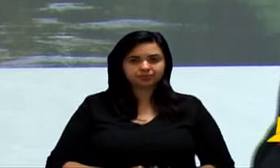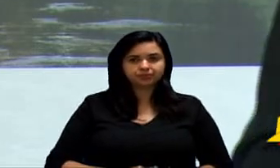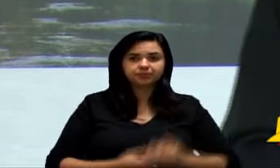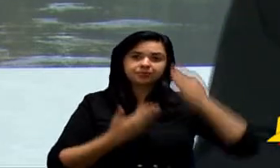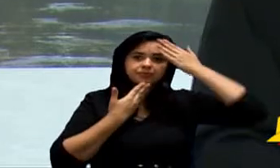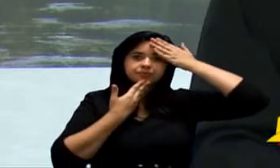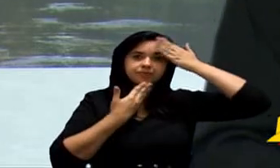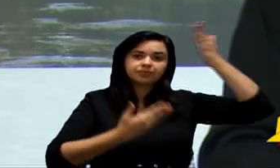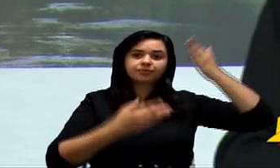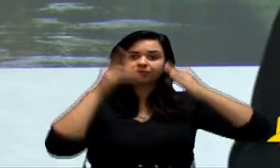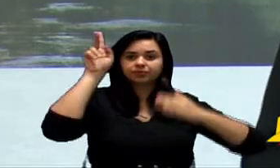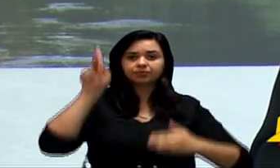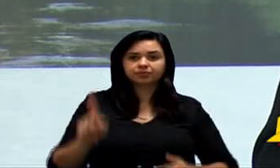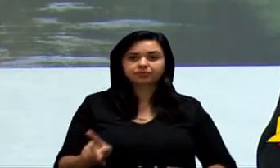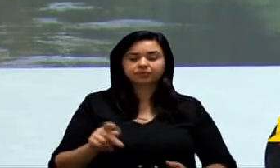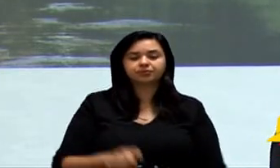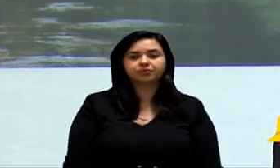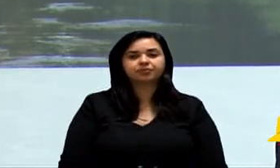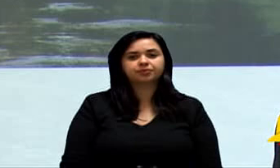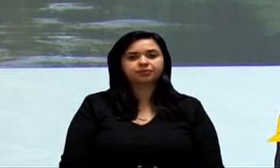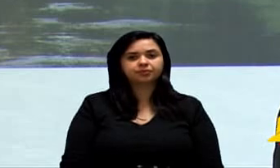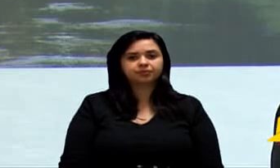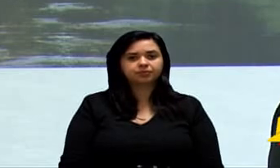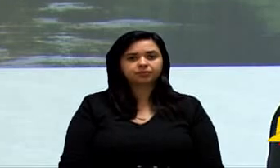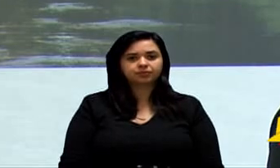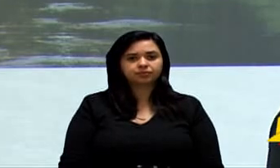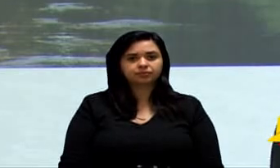Obrigado, presidente.